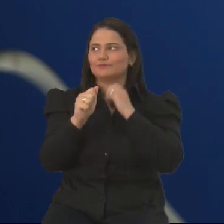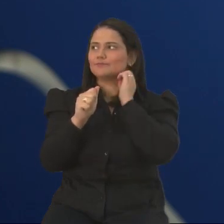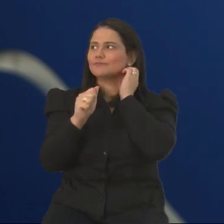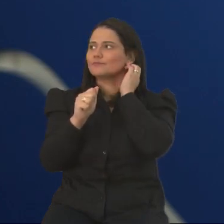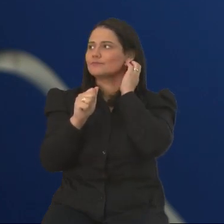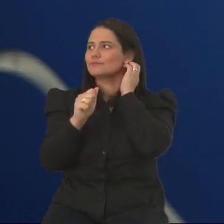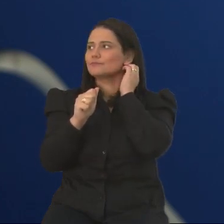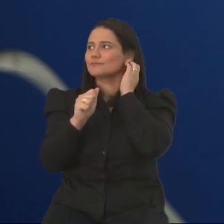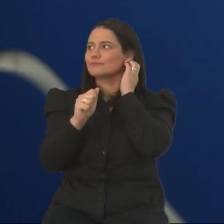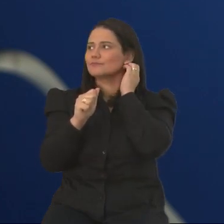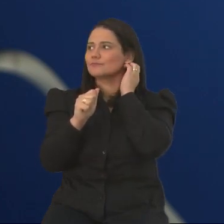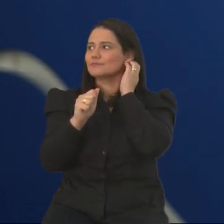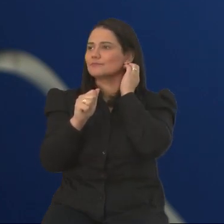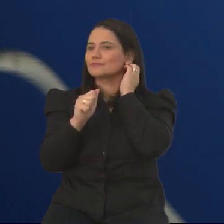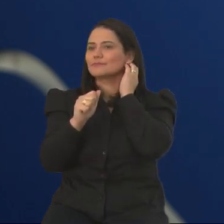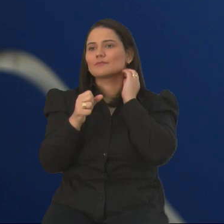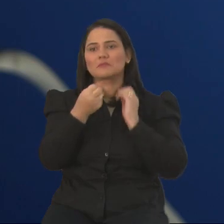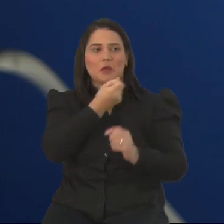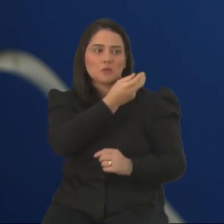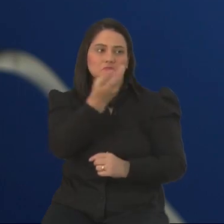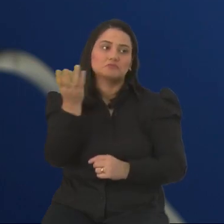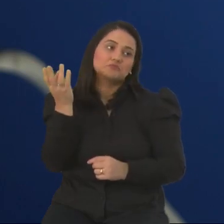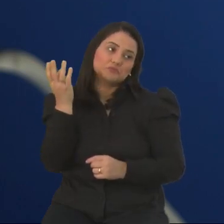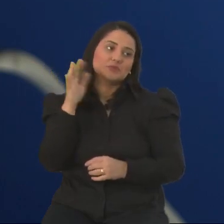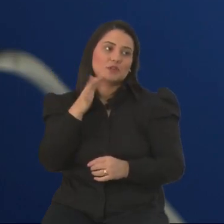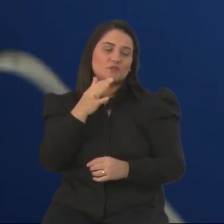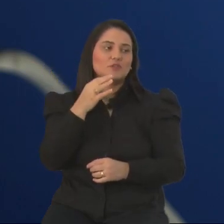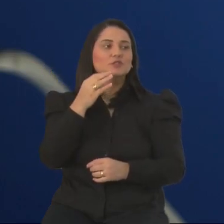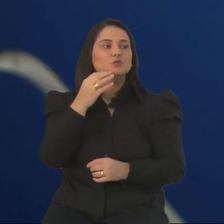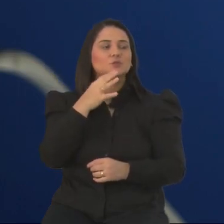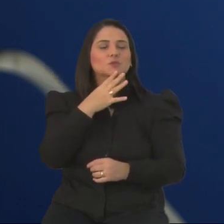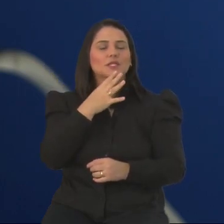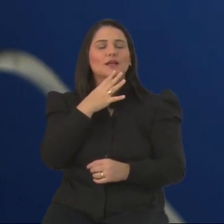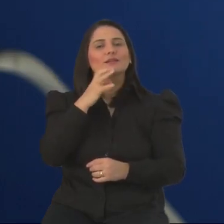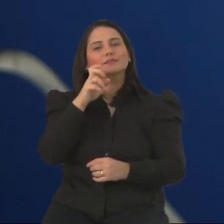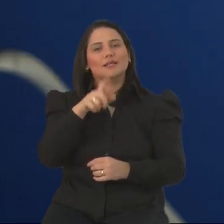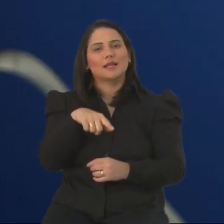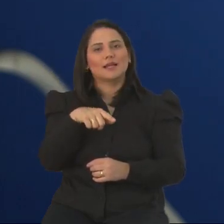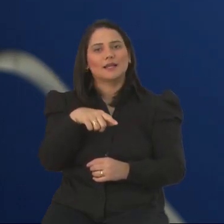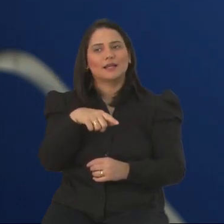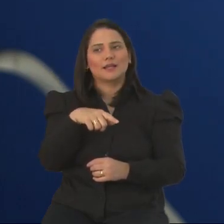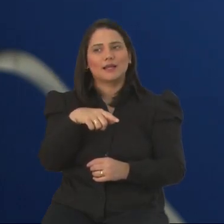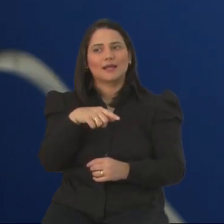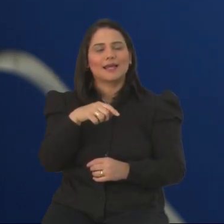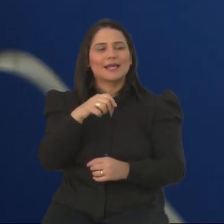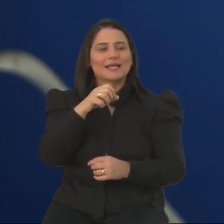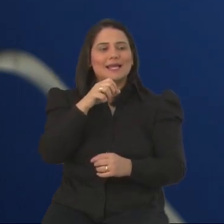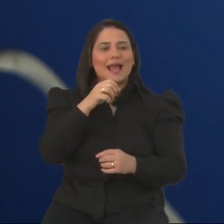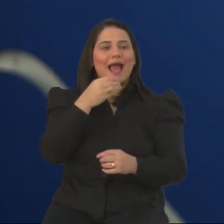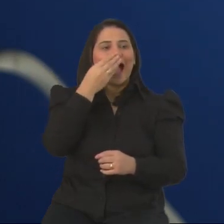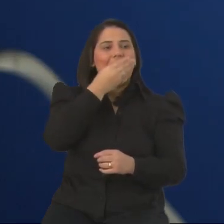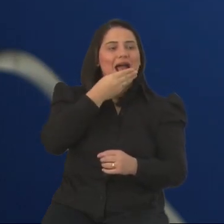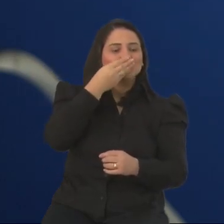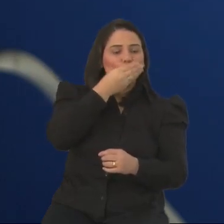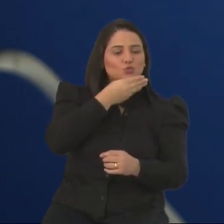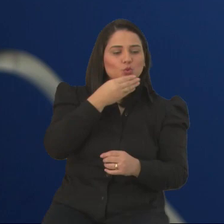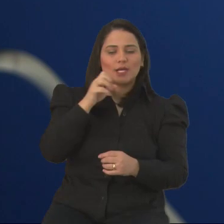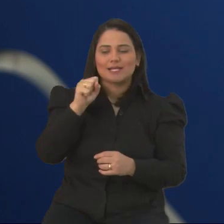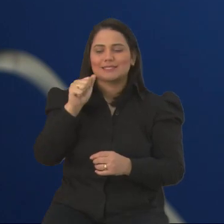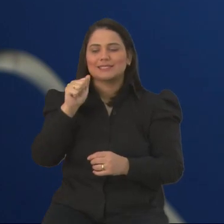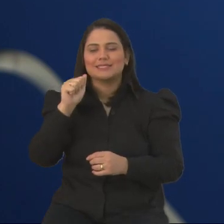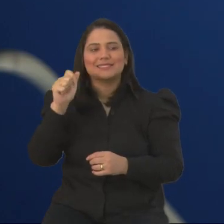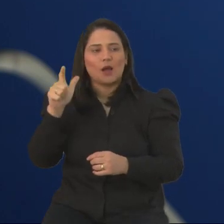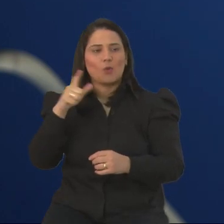Muitos aqui devem se lembrar do medidor de açúcar e sal para fazer o soro caseiro,